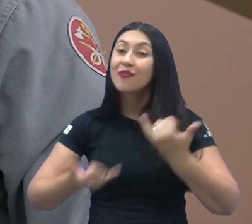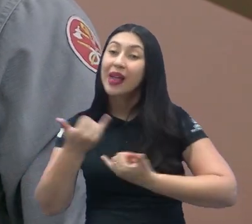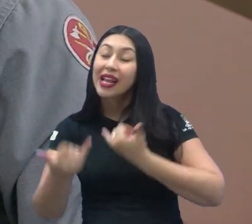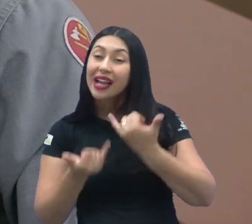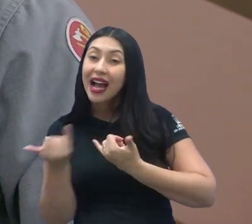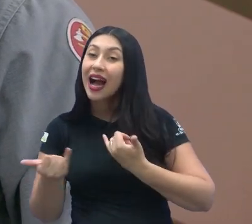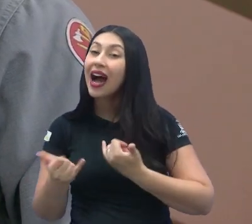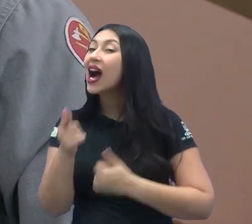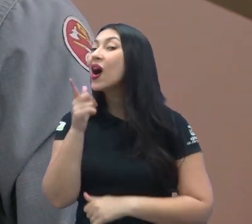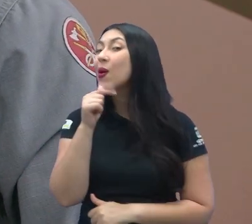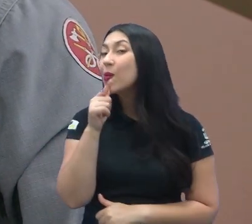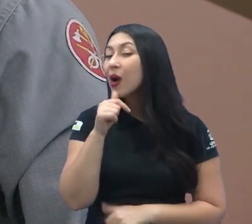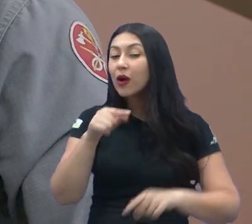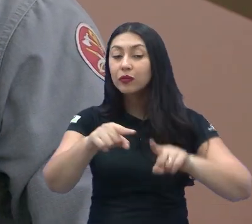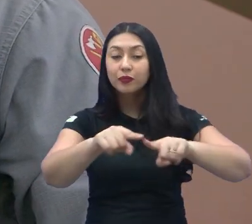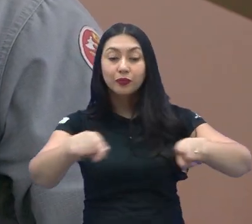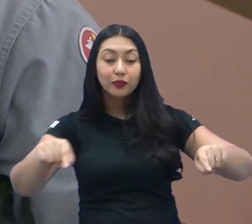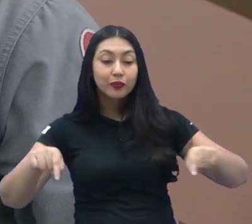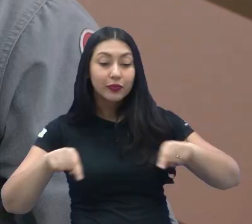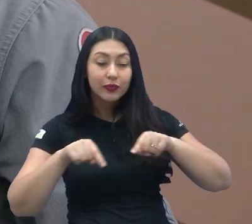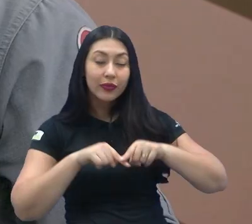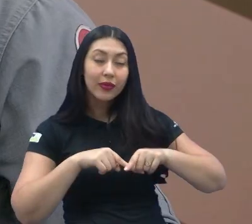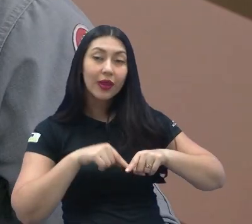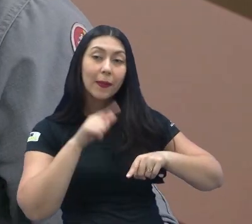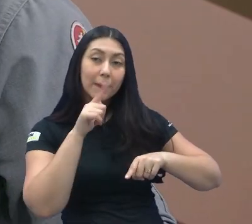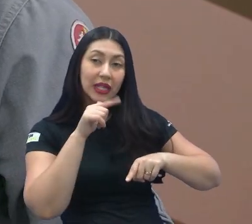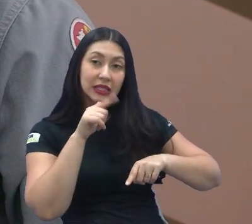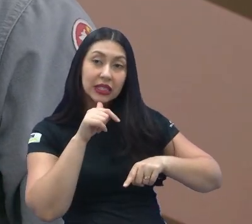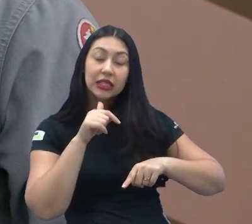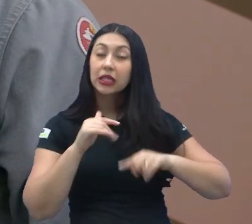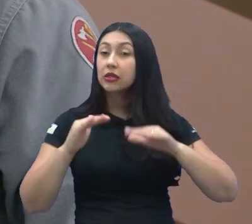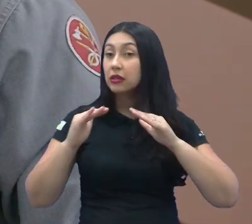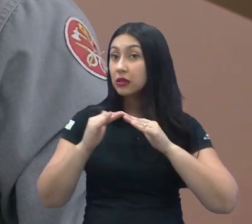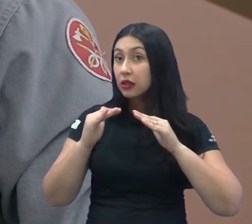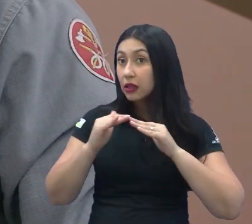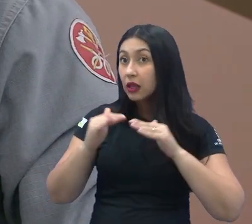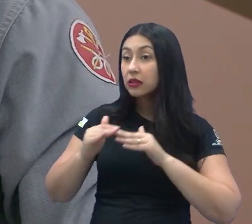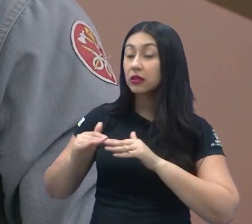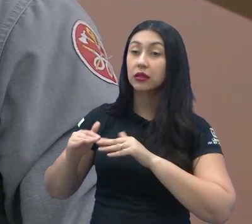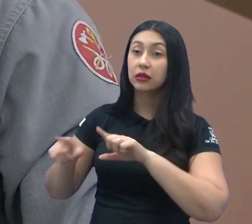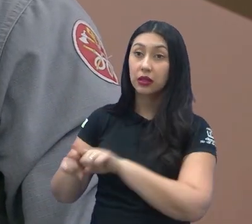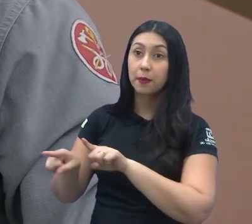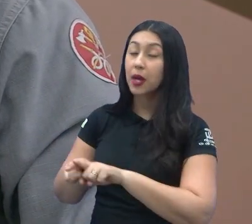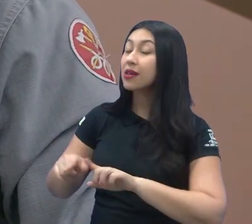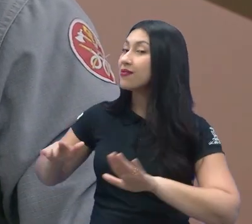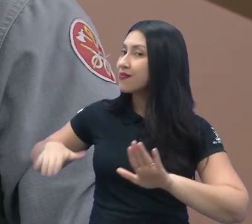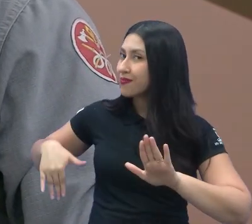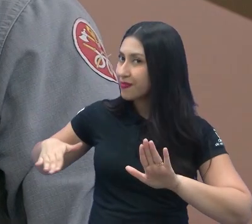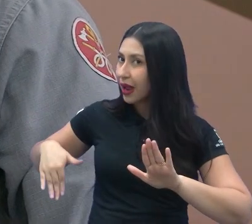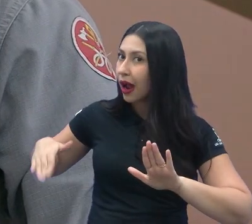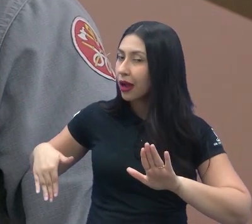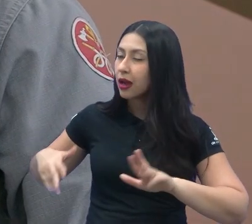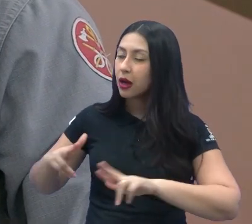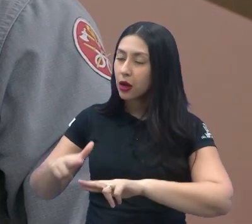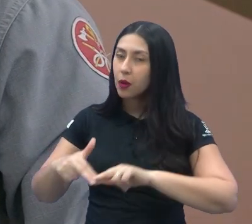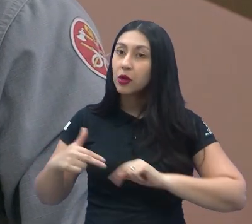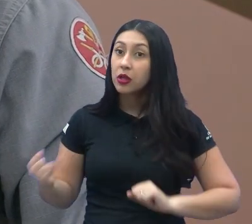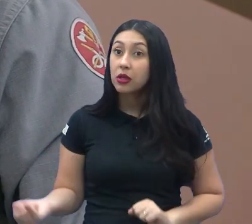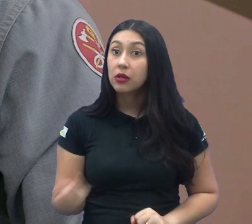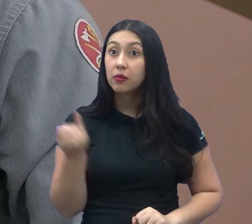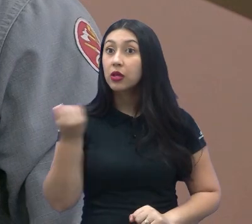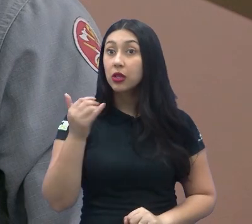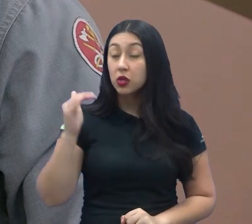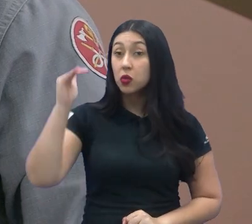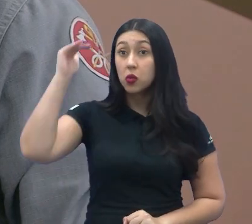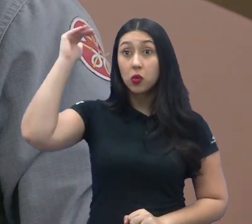a piscina, seja da particular, de casa ou do condomínio, e também as praias, né? Então, é importante que os adultos